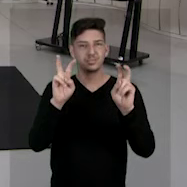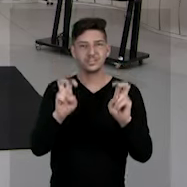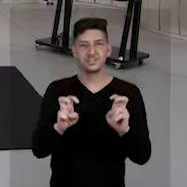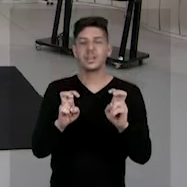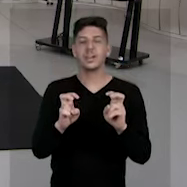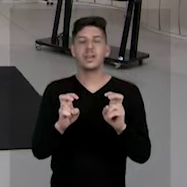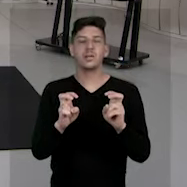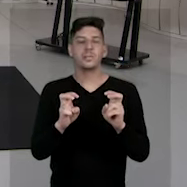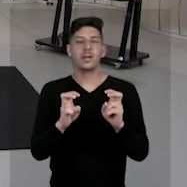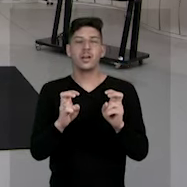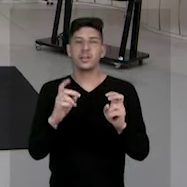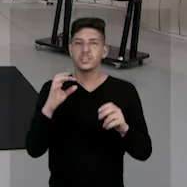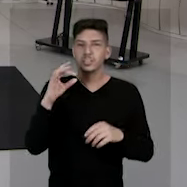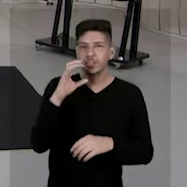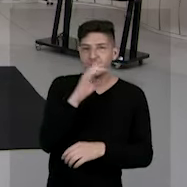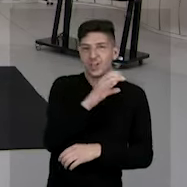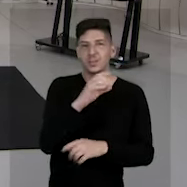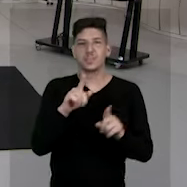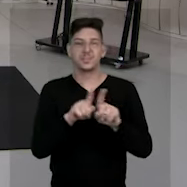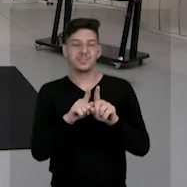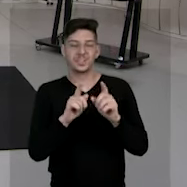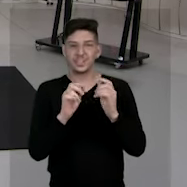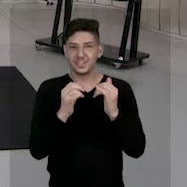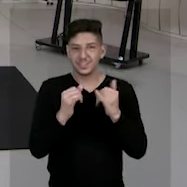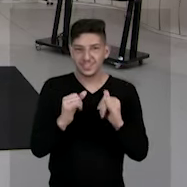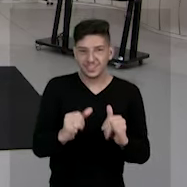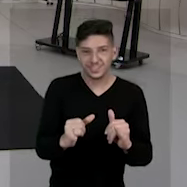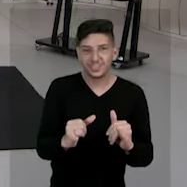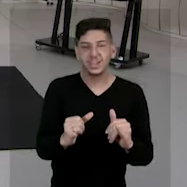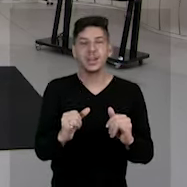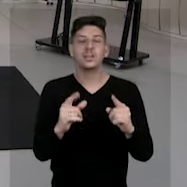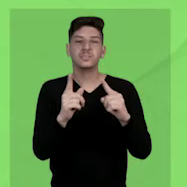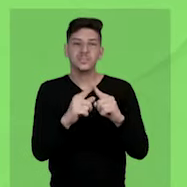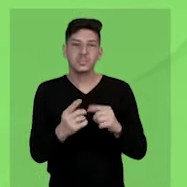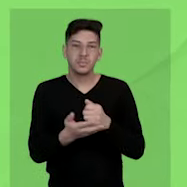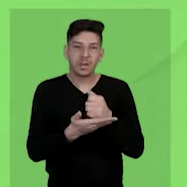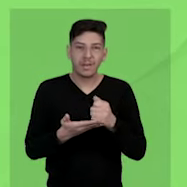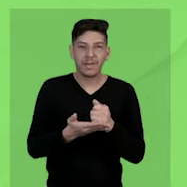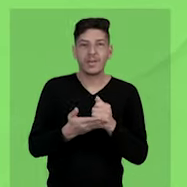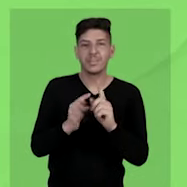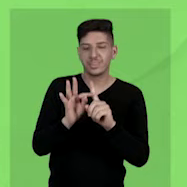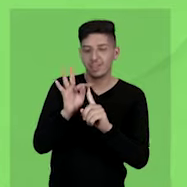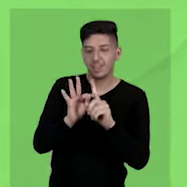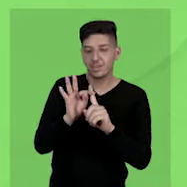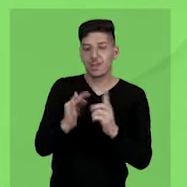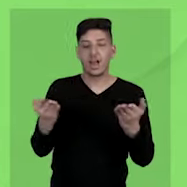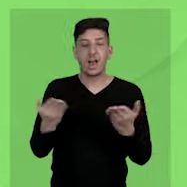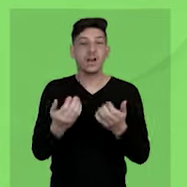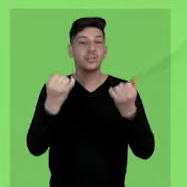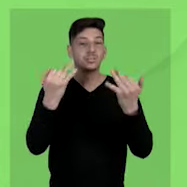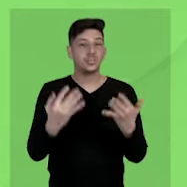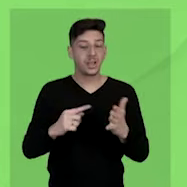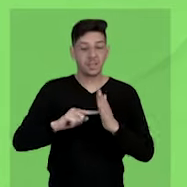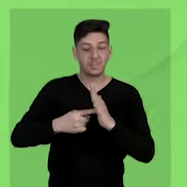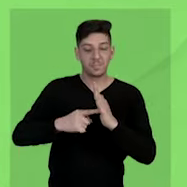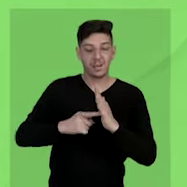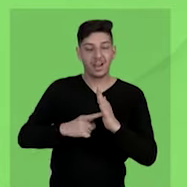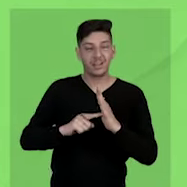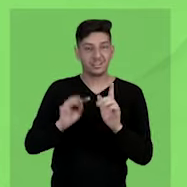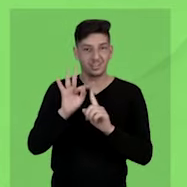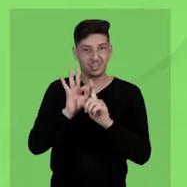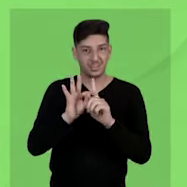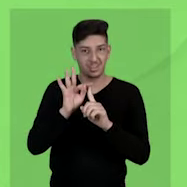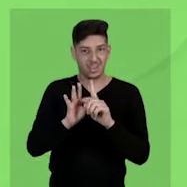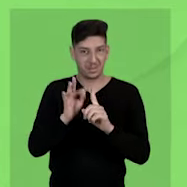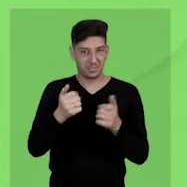de energia, da parte das fontes térmicas, e agora nós vamos entrar nas máquinas térmicas propriamente ditas.